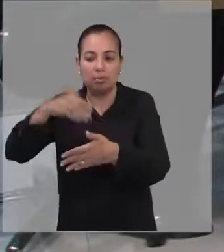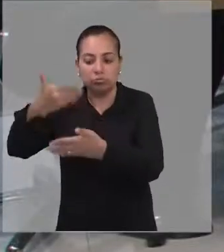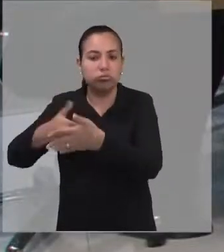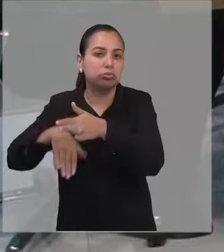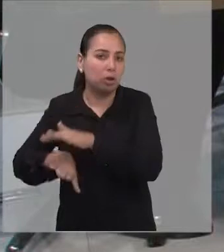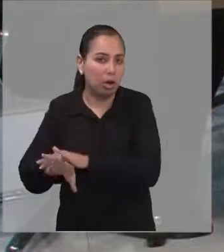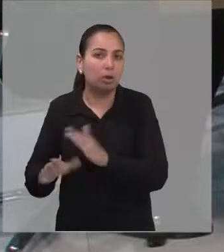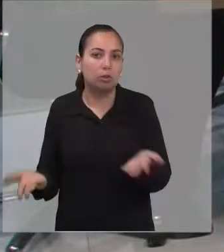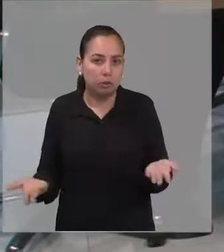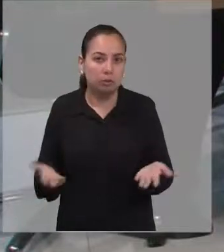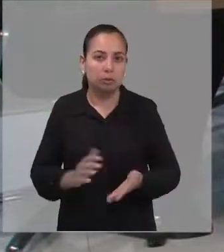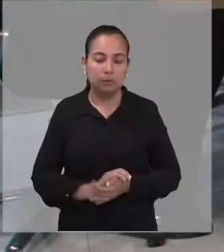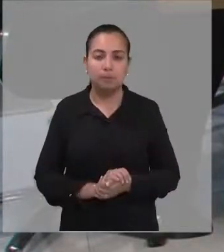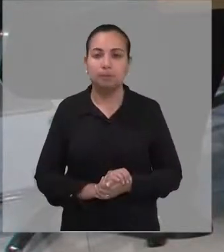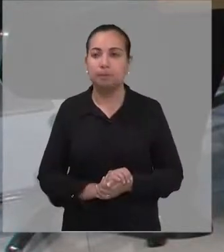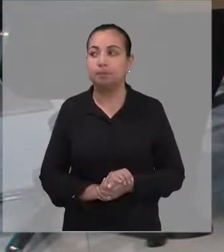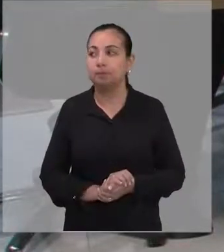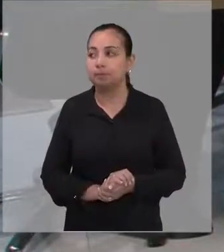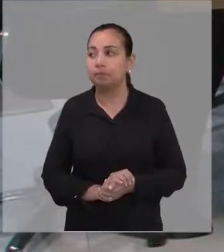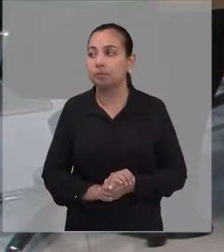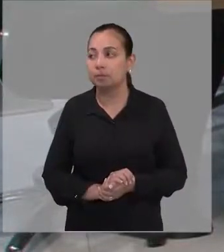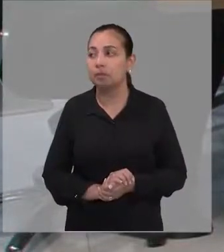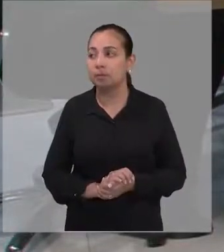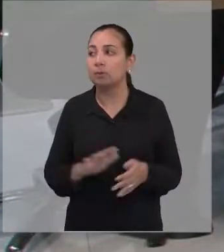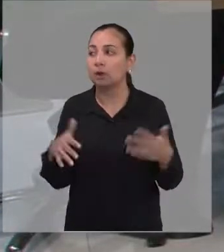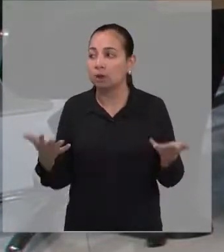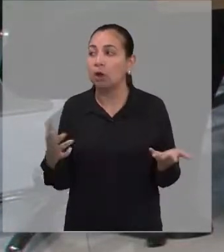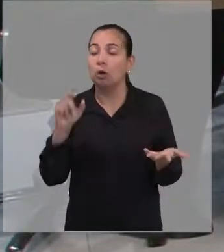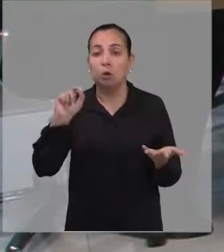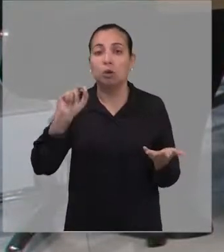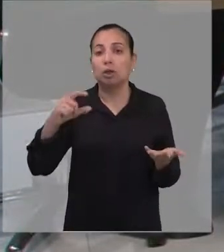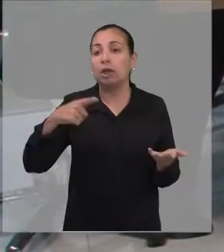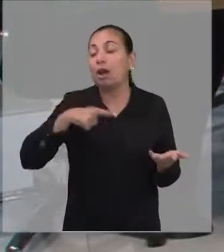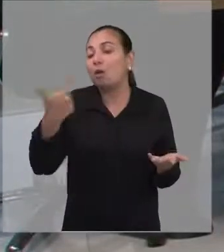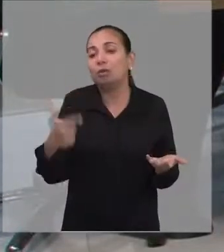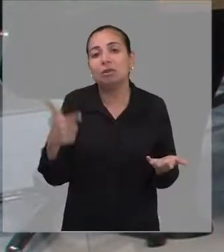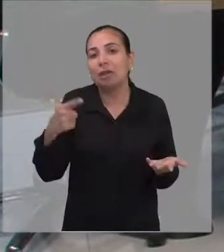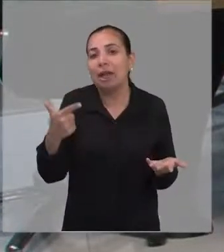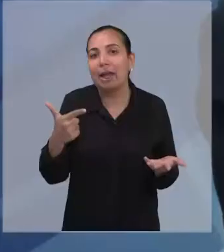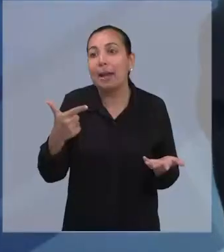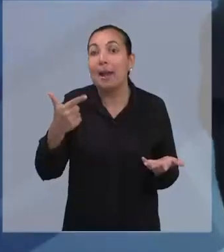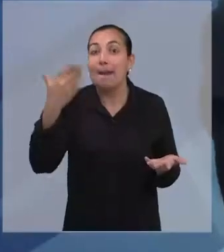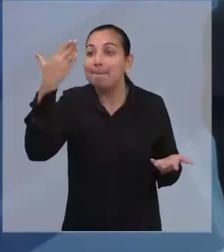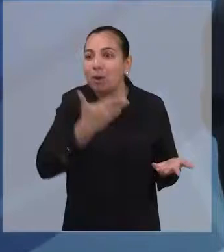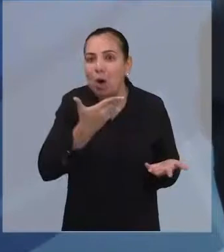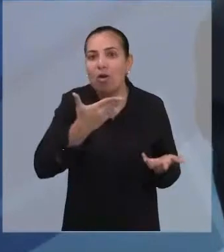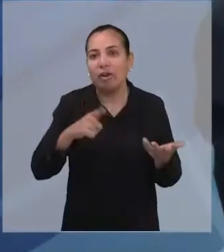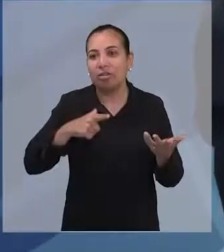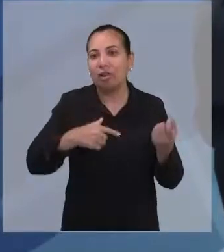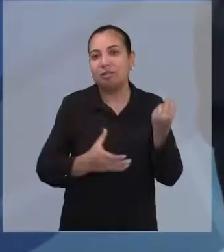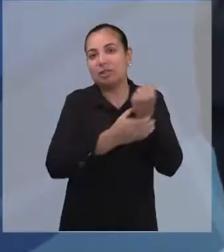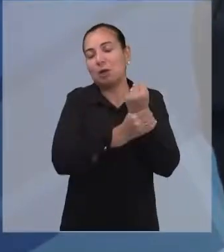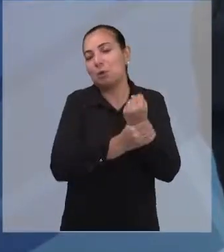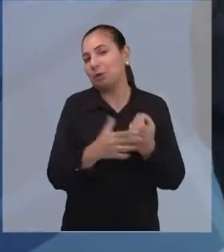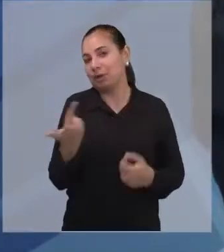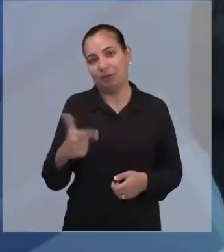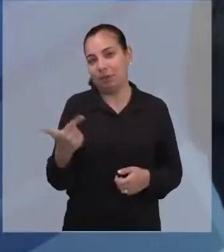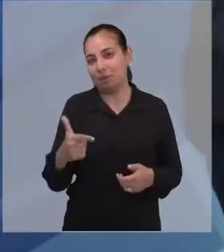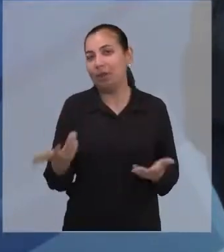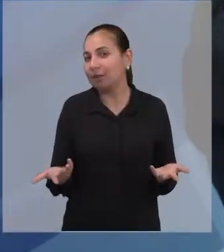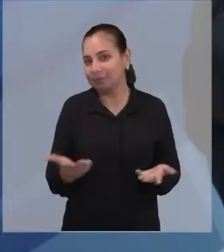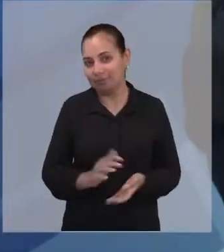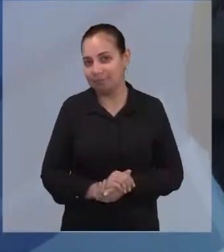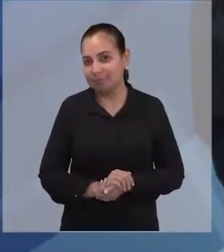é numa das falas, e aí está lá a fala, que ele não está seguro das provas. Isso é oportuno analisar esse aspecto.